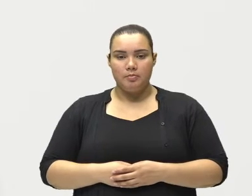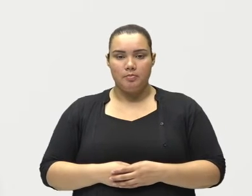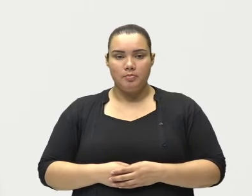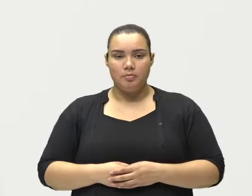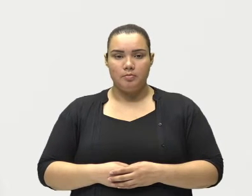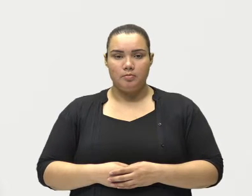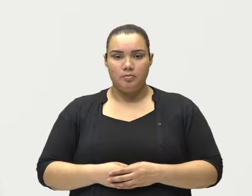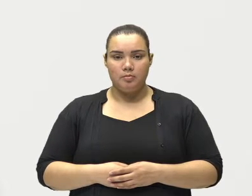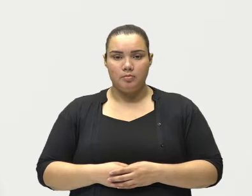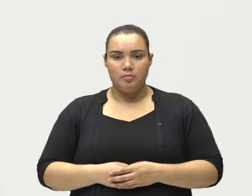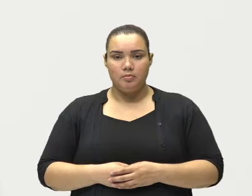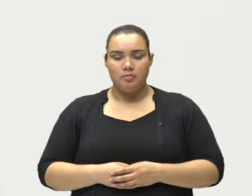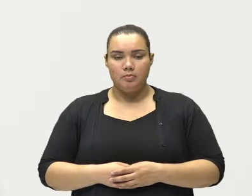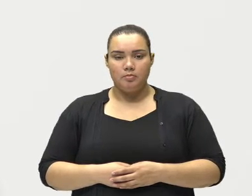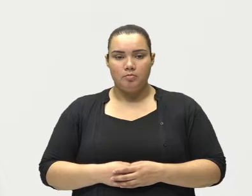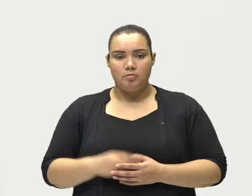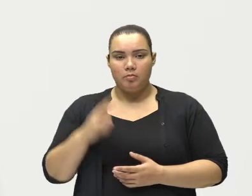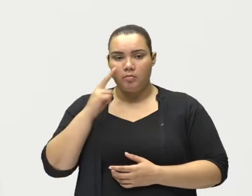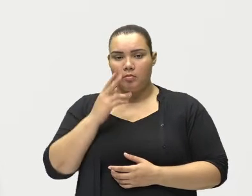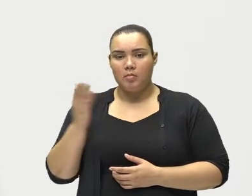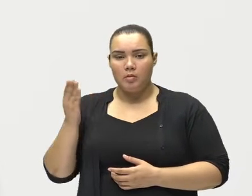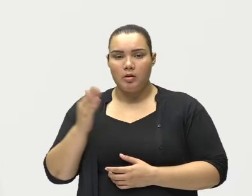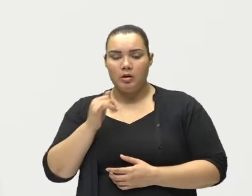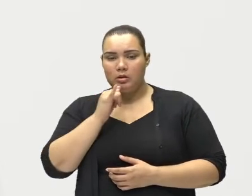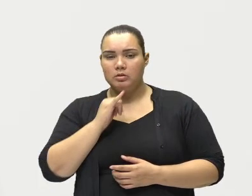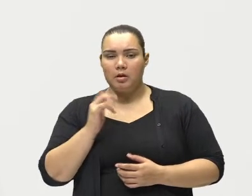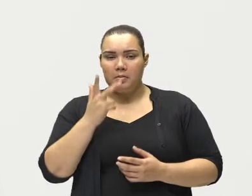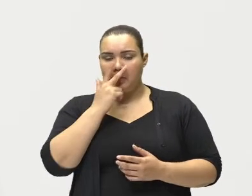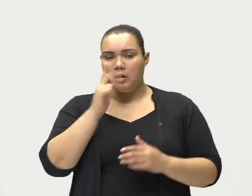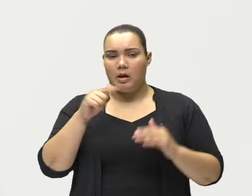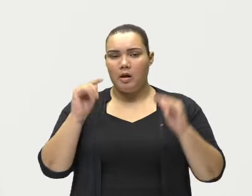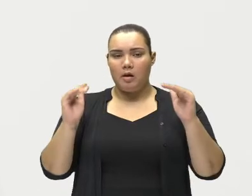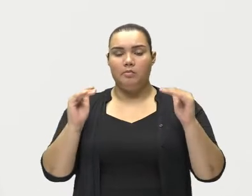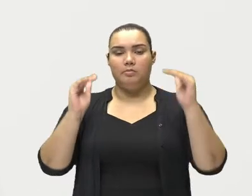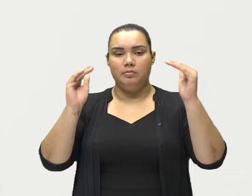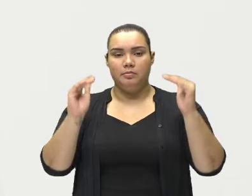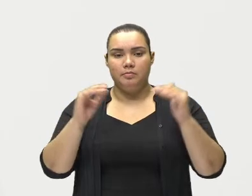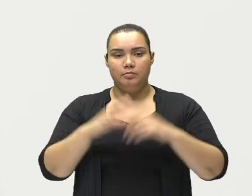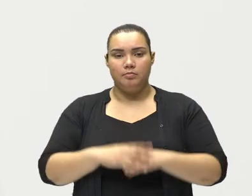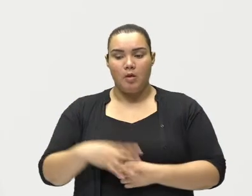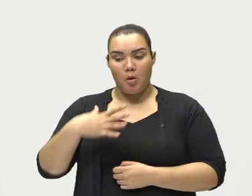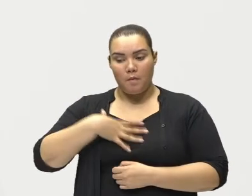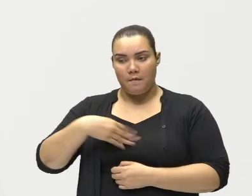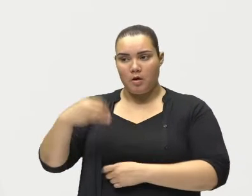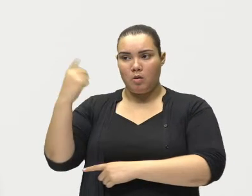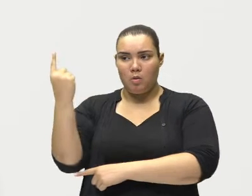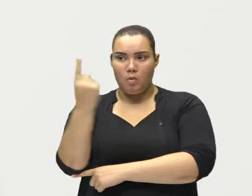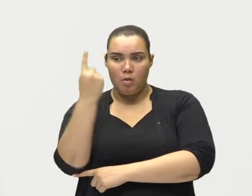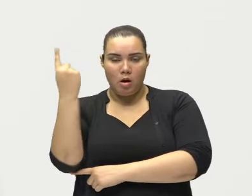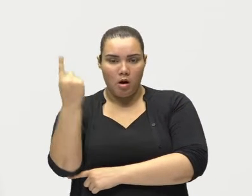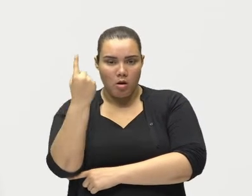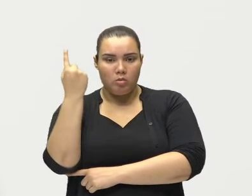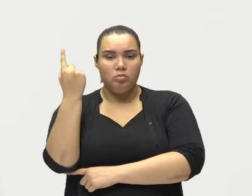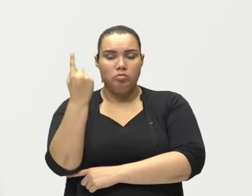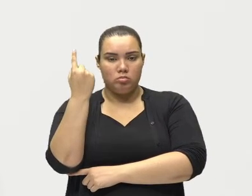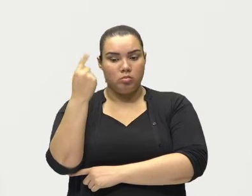de superioridade, poderíamos dizer? Poderíamos, olha só. O filho era tão alto.